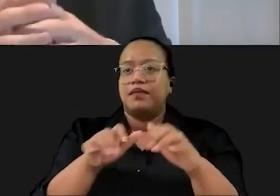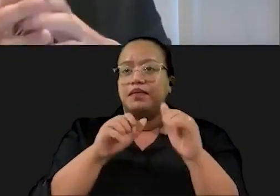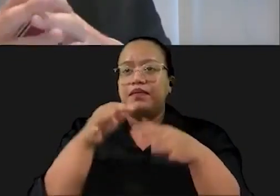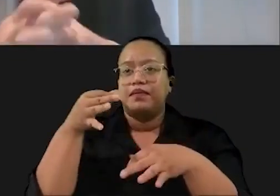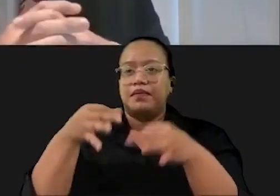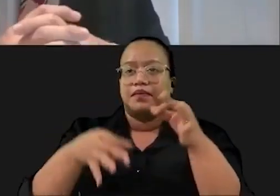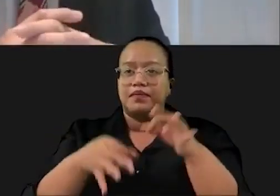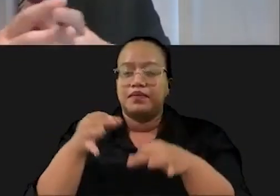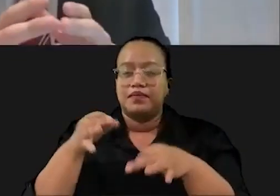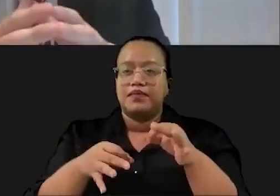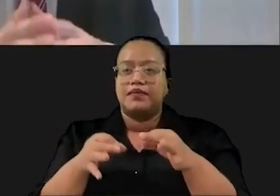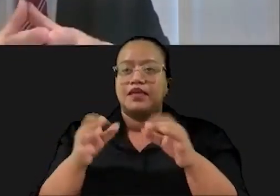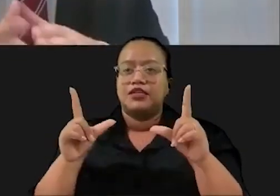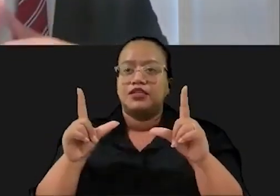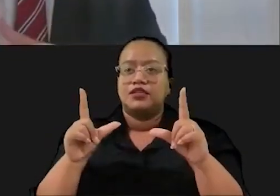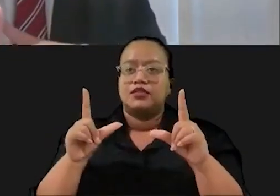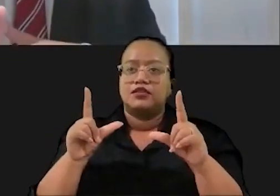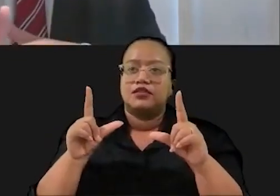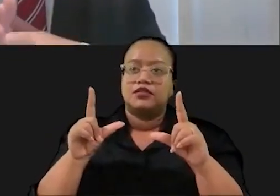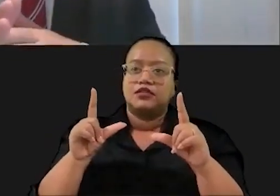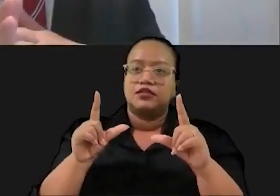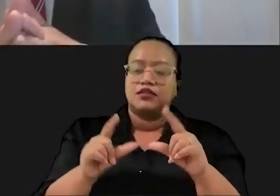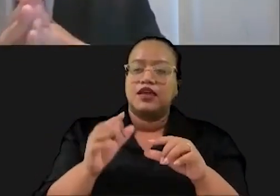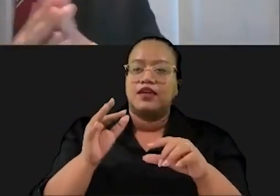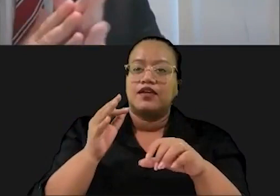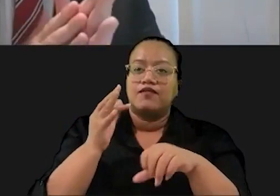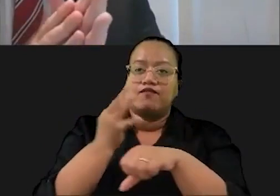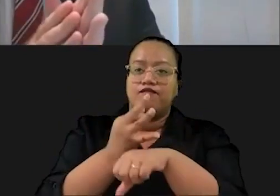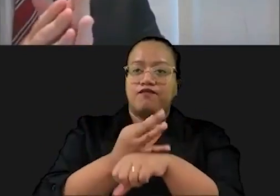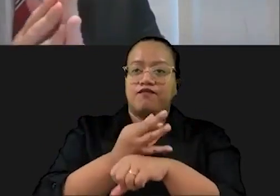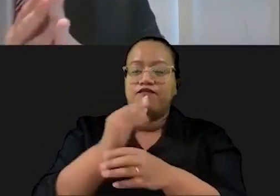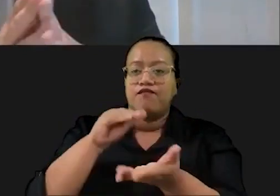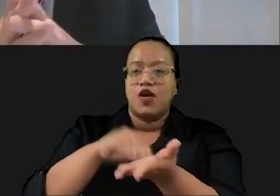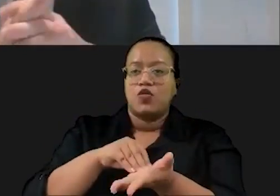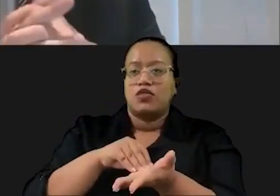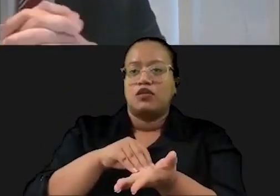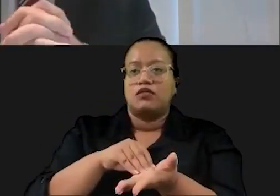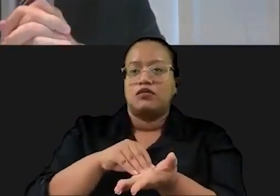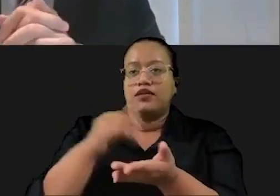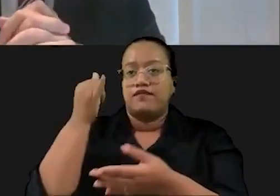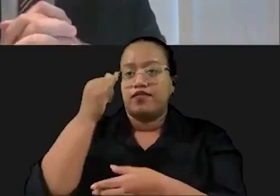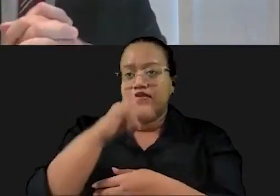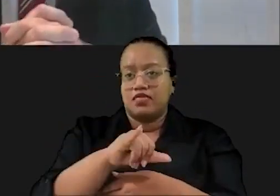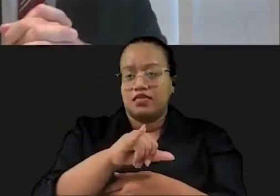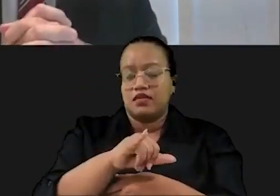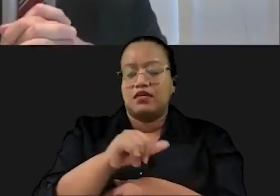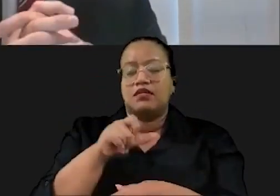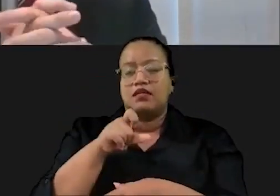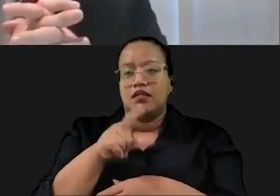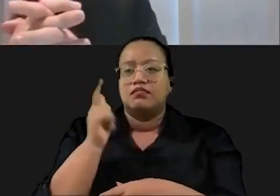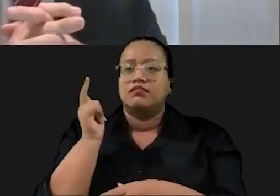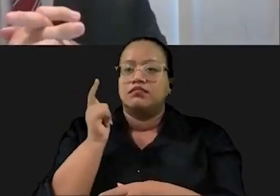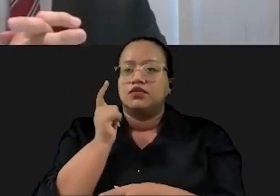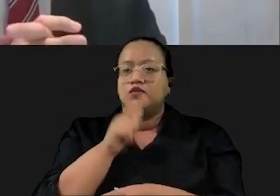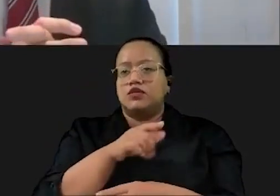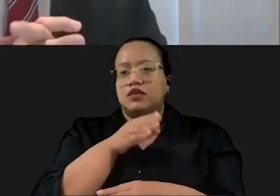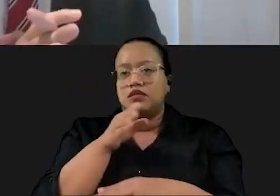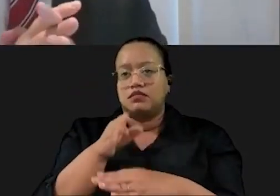réus. Esses fluxos acabam por minimizar essas ausências. E o Poder Judiciário